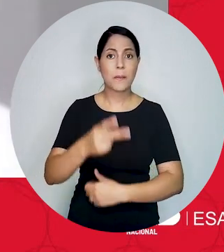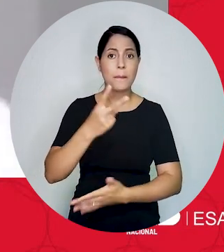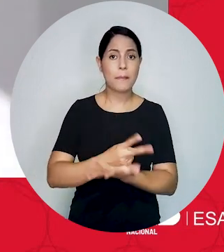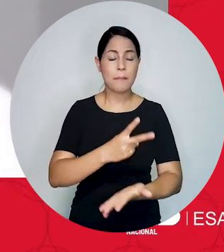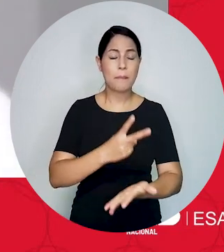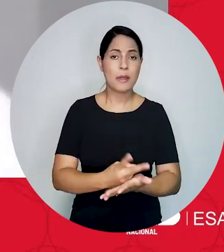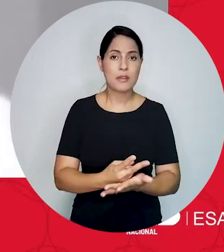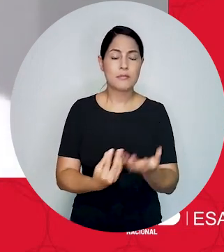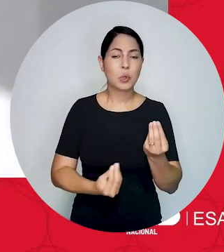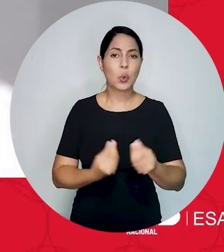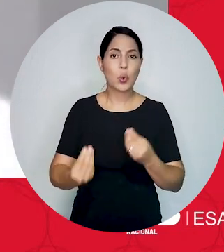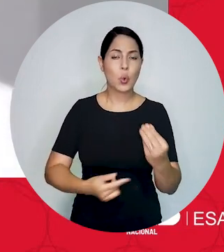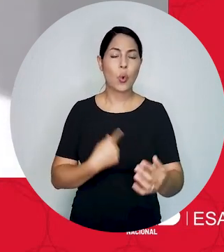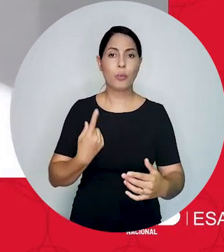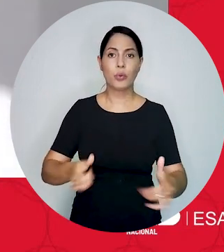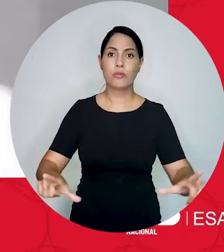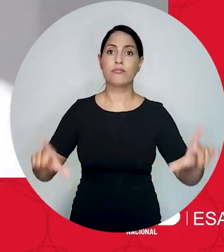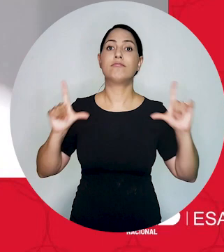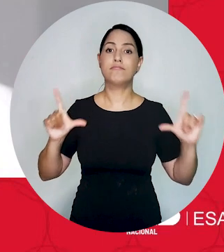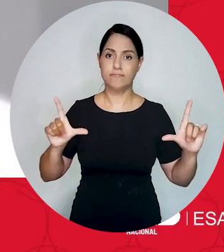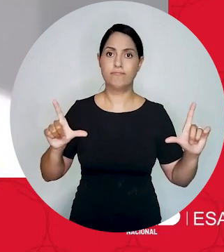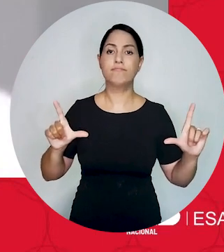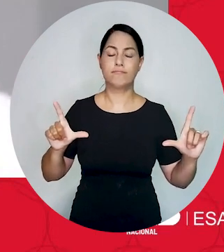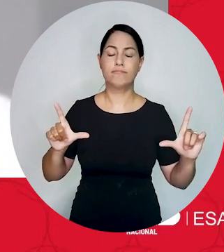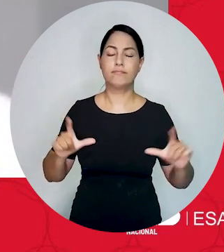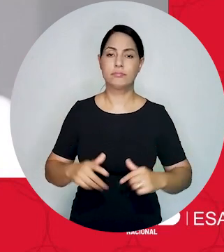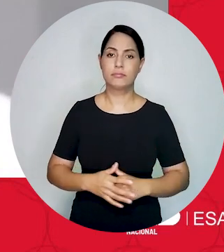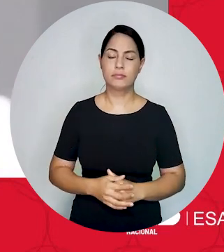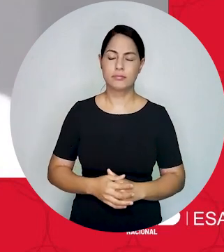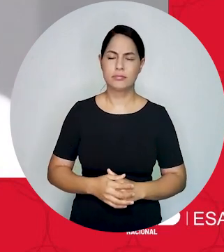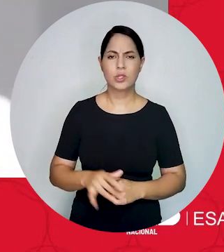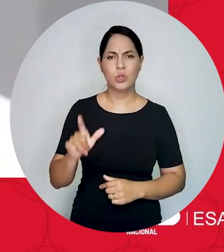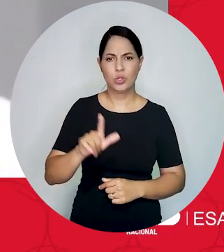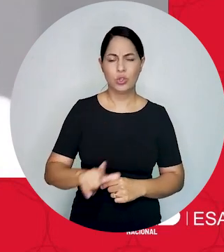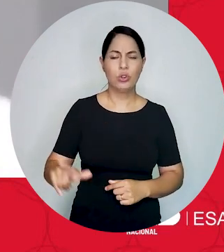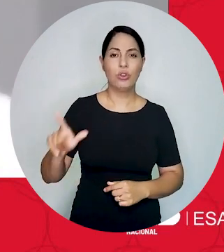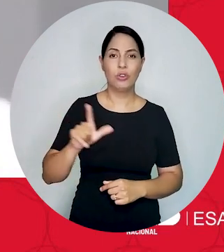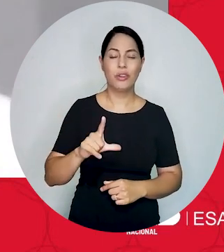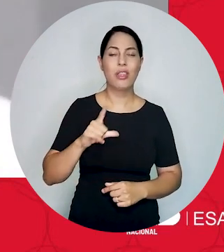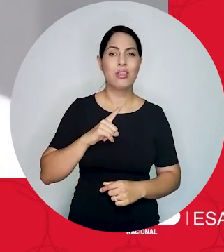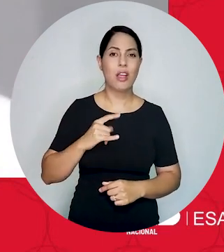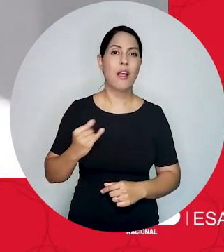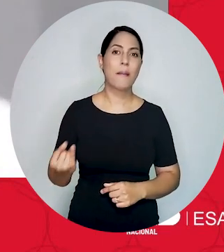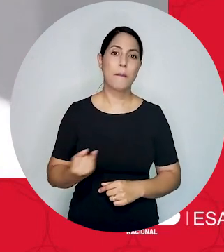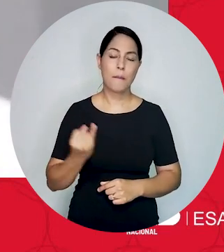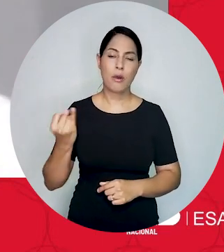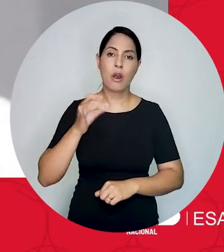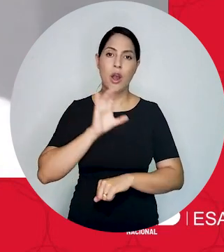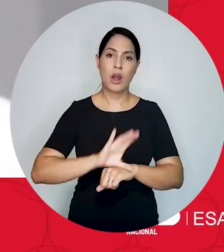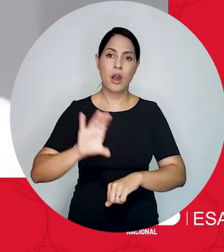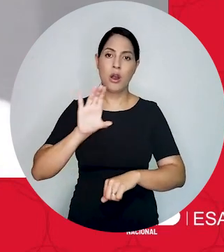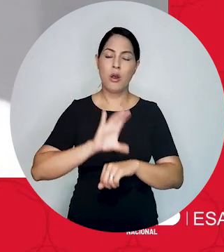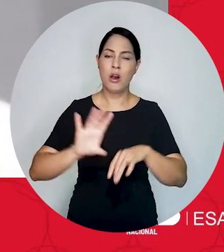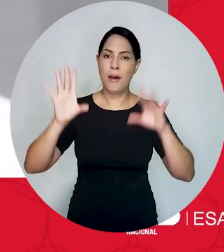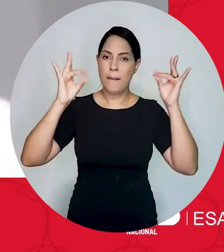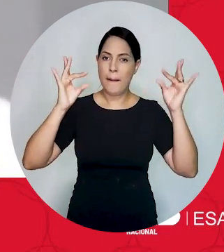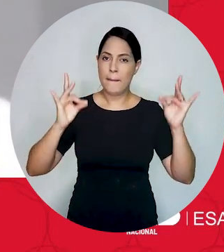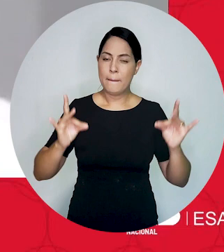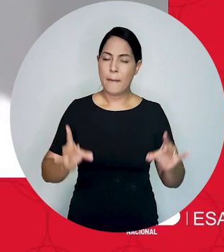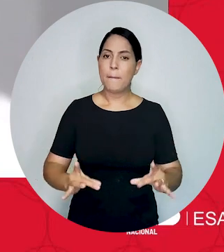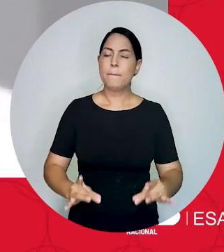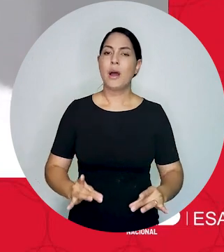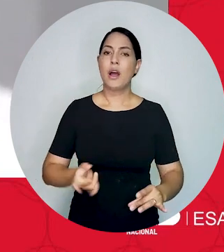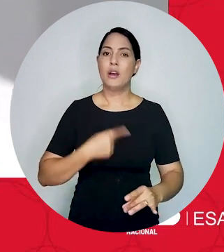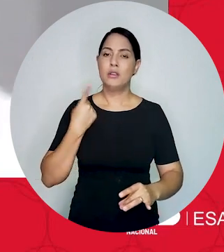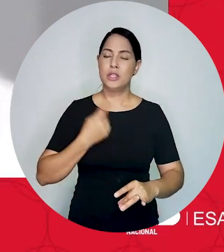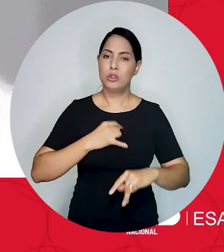coisa da qual nós fomos formados, né? Mas para mim, assim, eu acho que o grande ponto que você trouxe, e que eu acho que isso traz muito bem qual